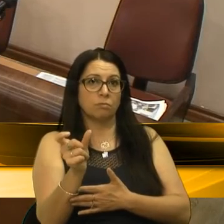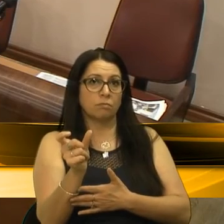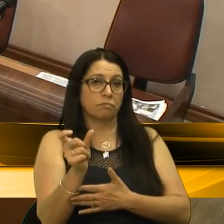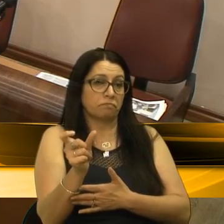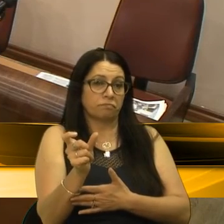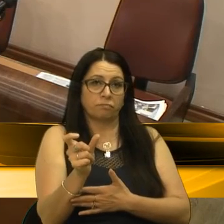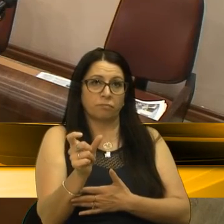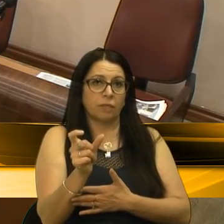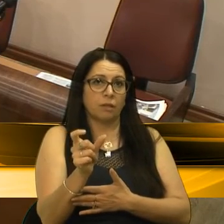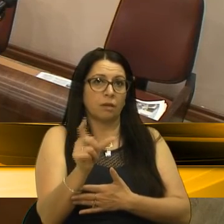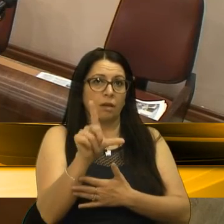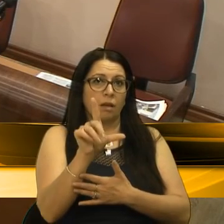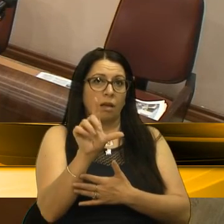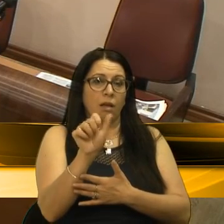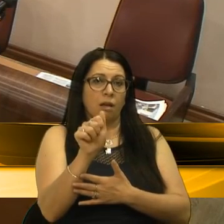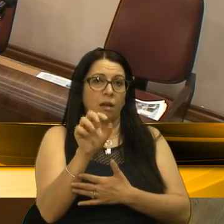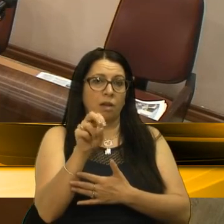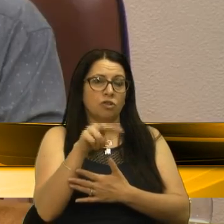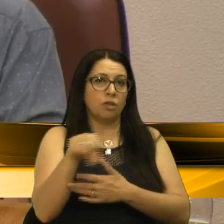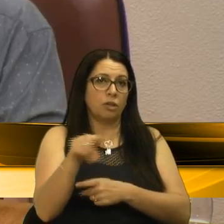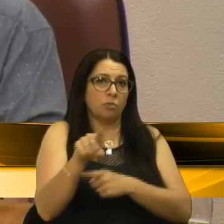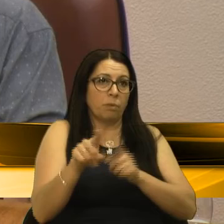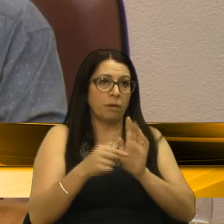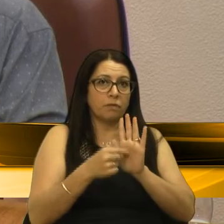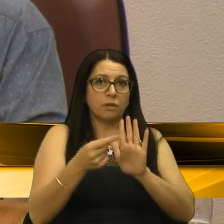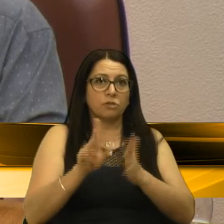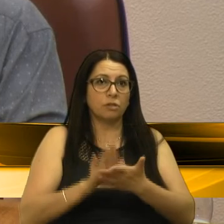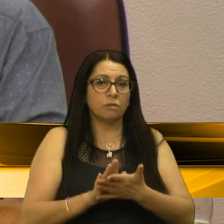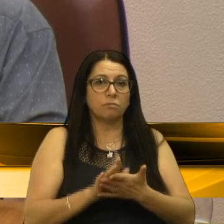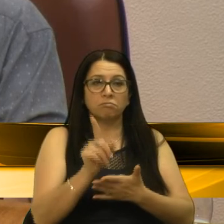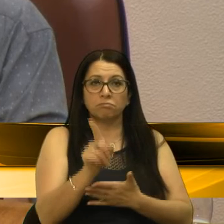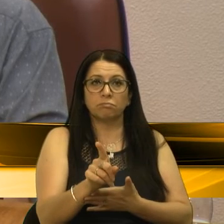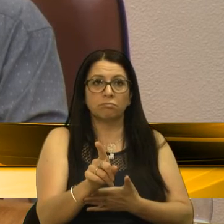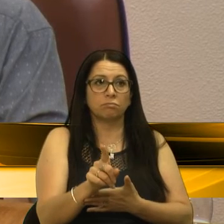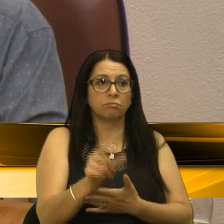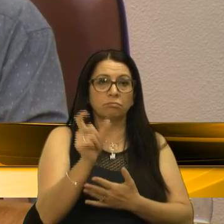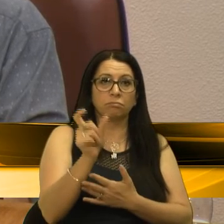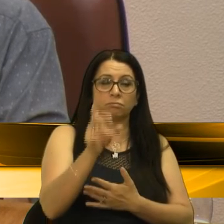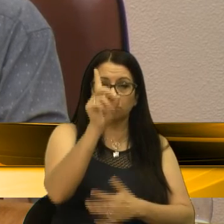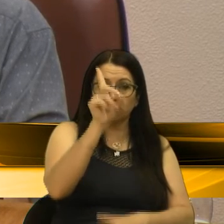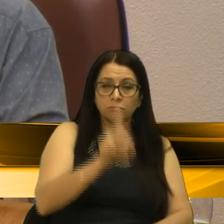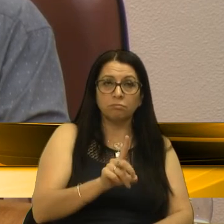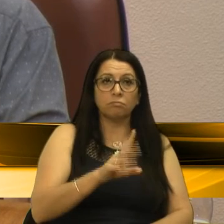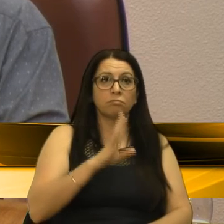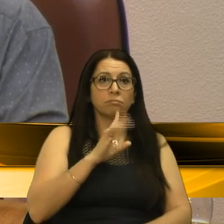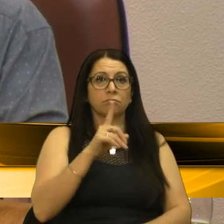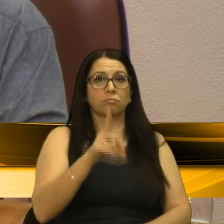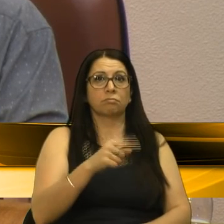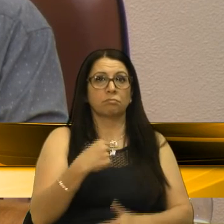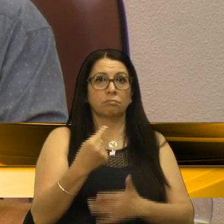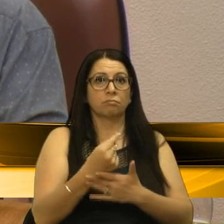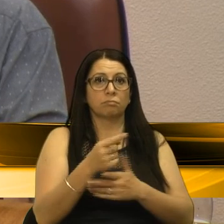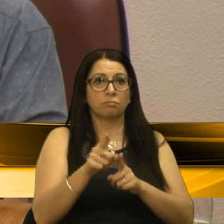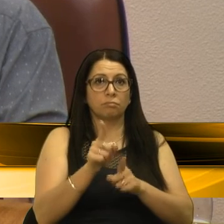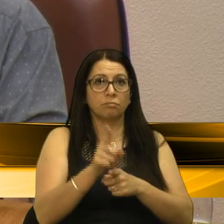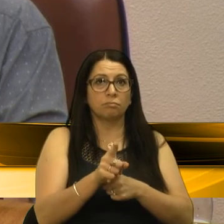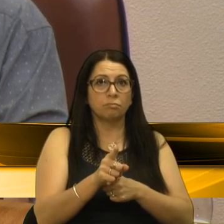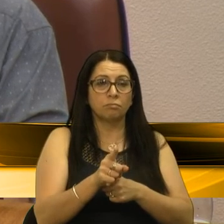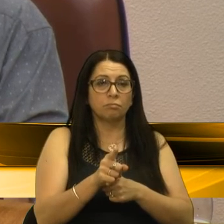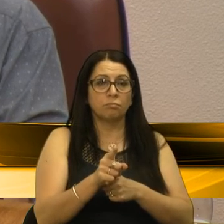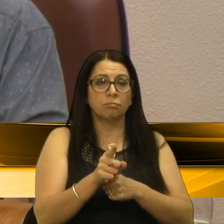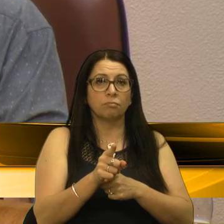legal de que, dados os fatos, o juiz conhece o direito. Nessa perspectiva é que examina o pedido